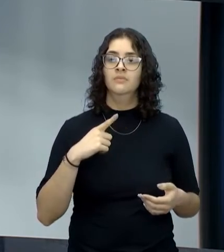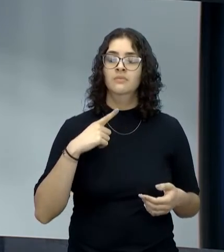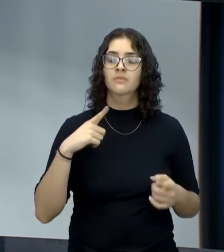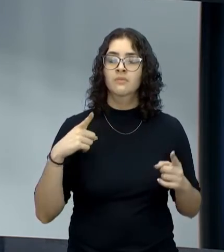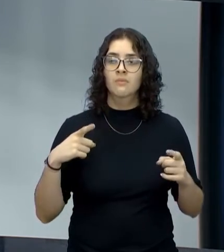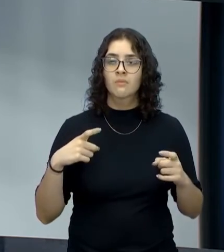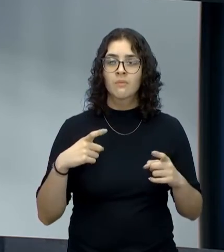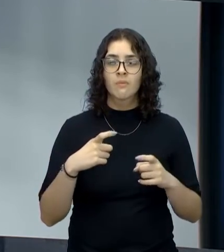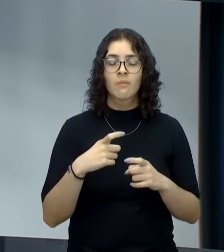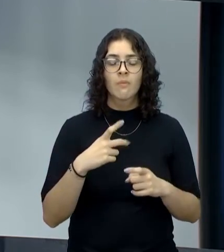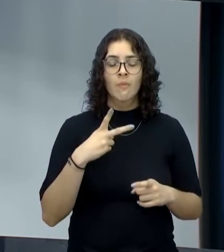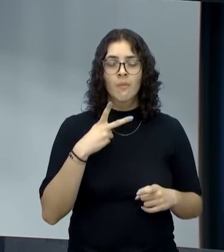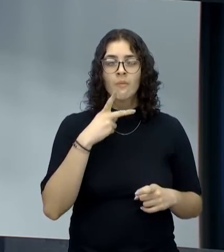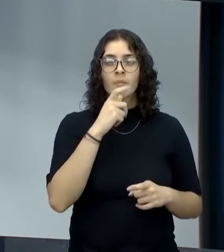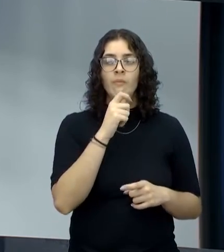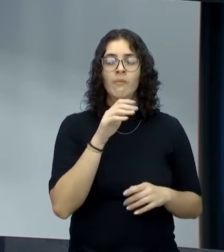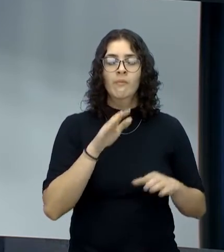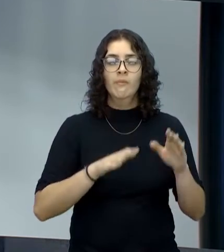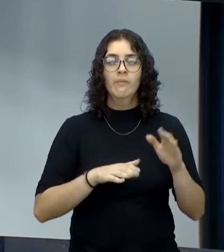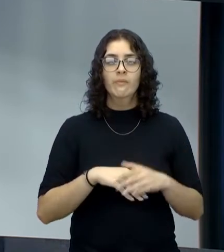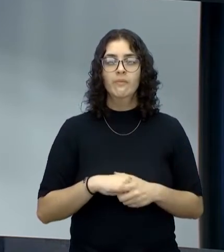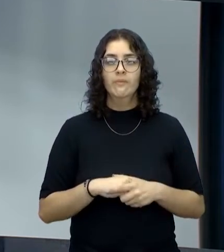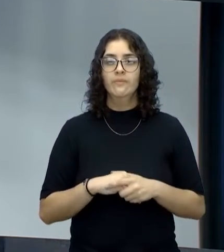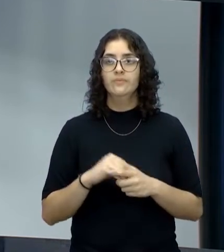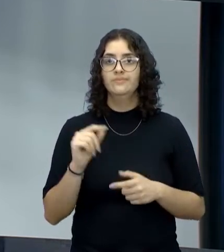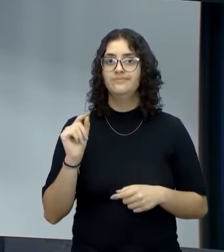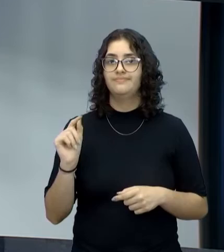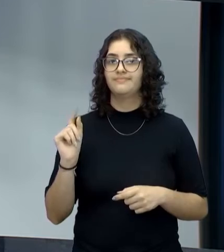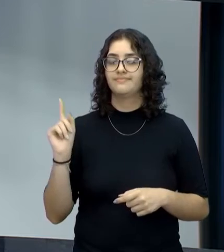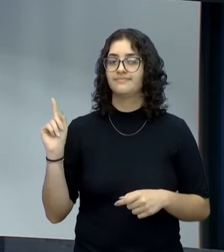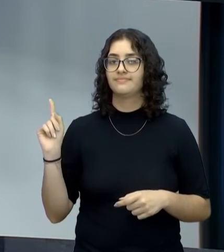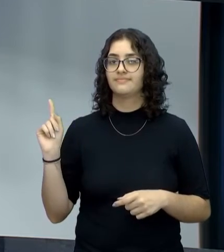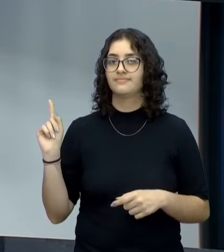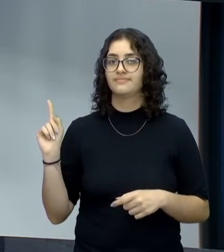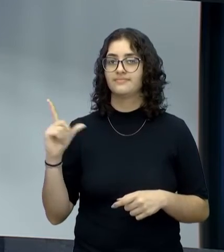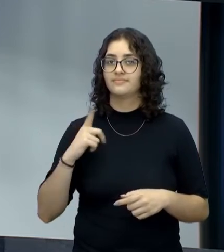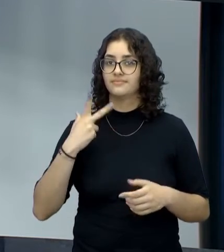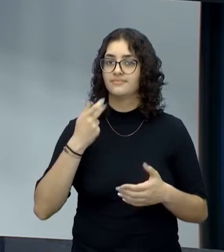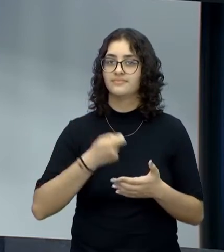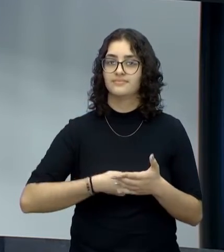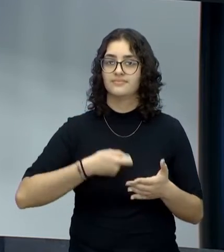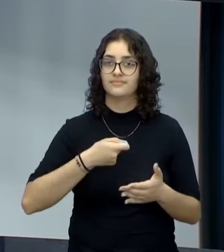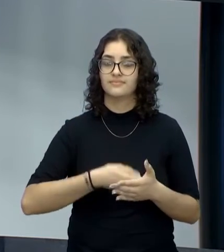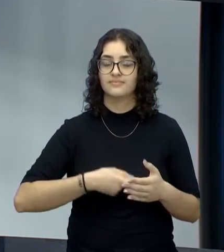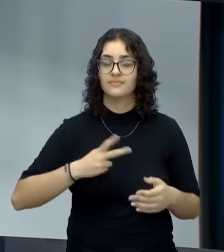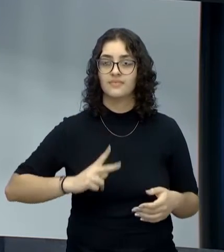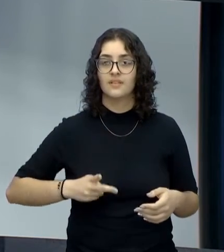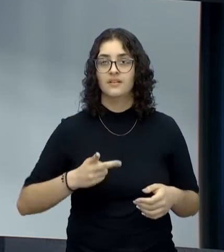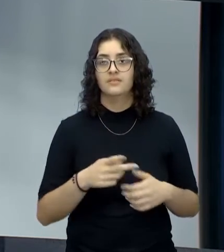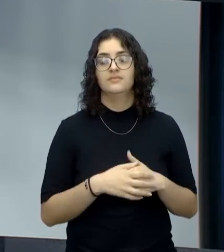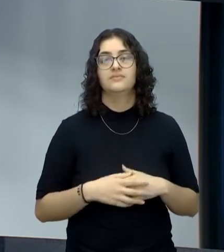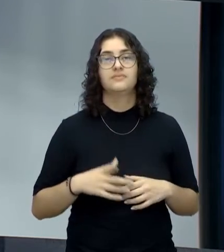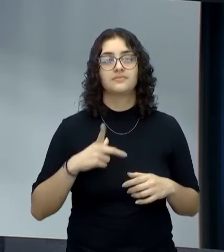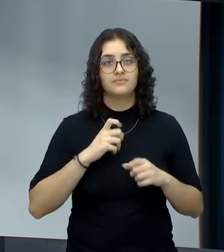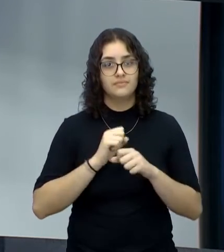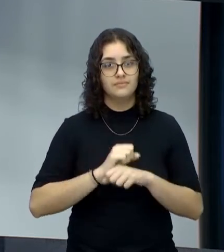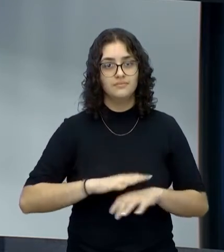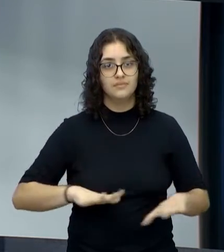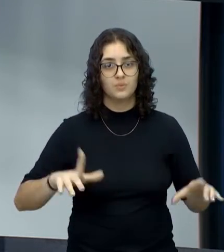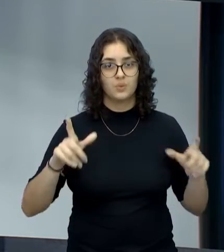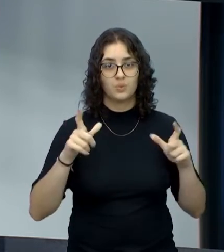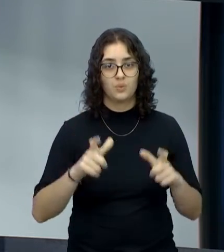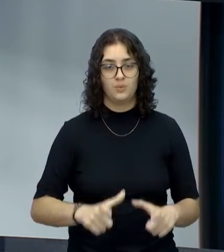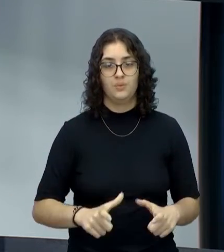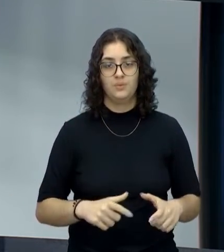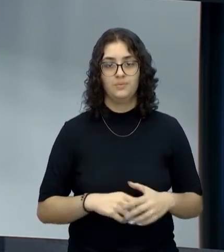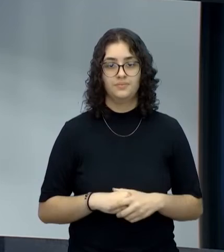né? E, infelizmente, muitas dessas superbactérias, elas são tão resistentes que quando elas se proliferam num ambiente, por